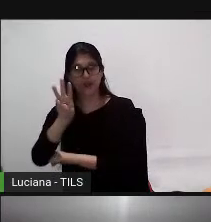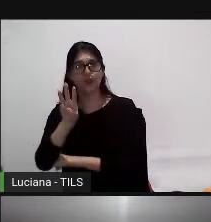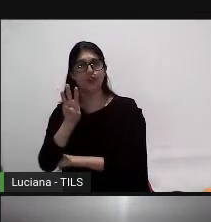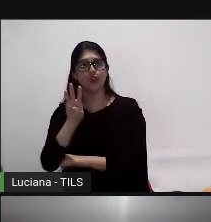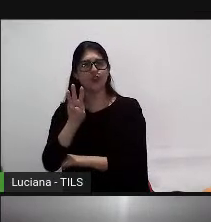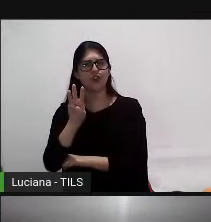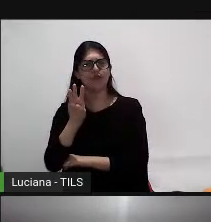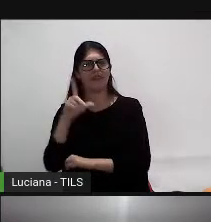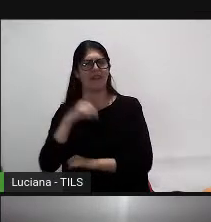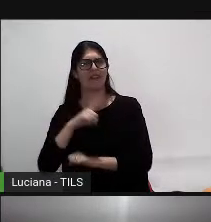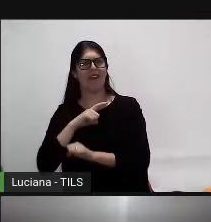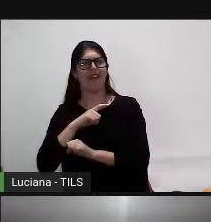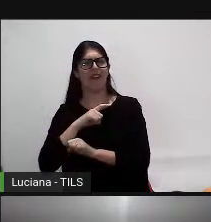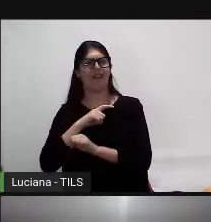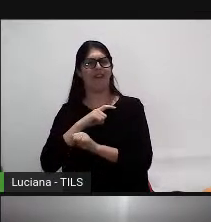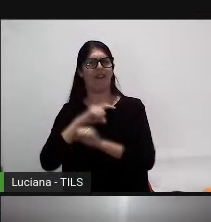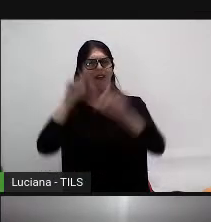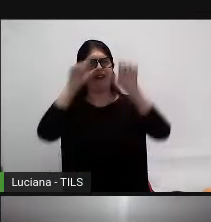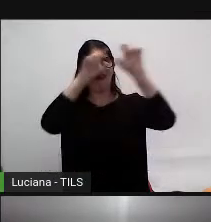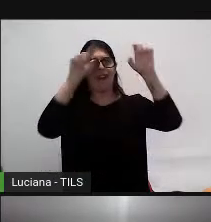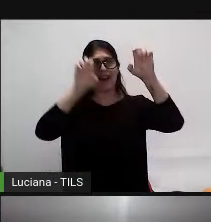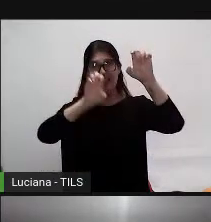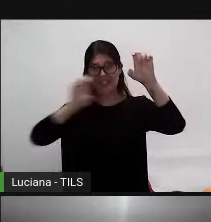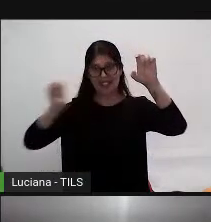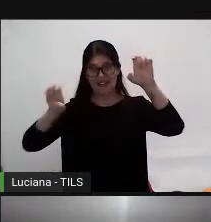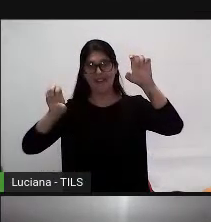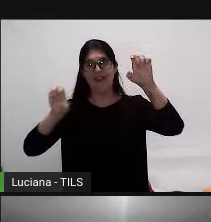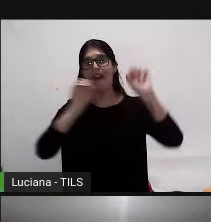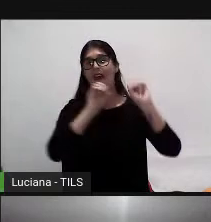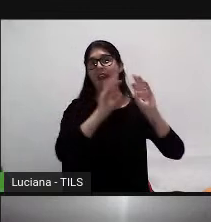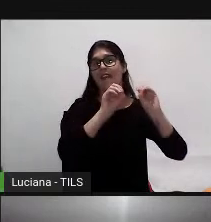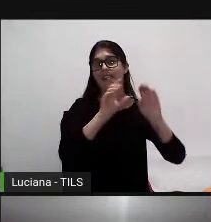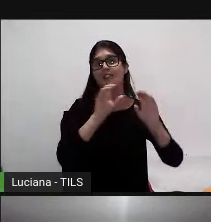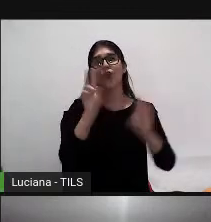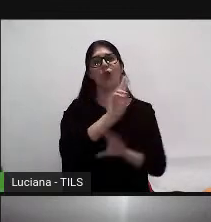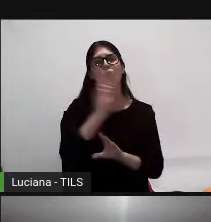na aba esquerda, lá ensino, vai ter calendário acadêmico. Vai ter o